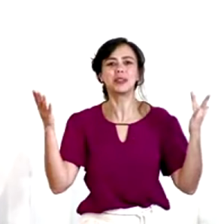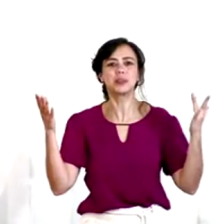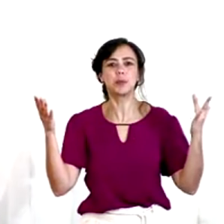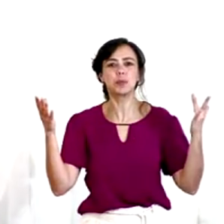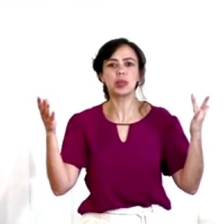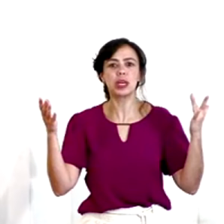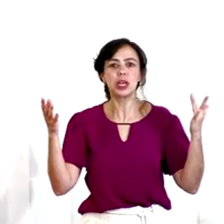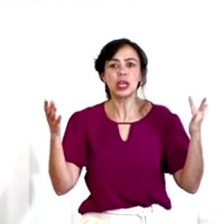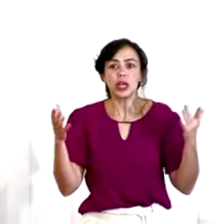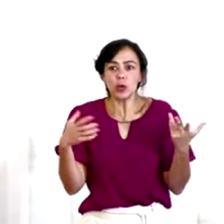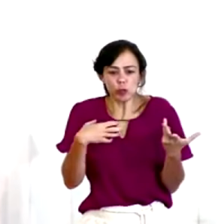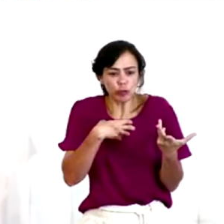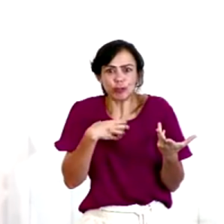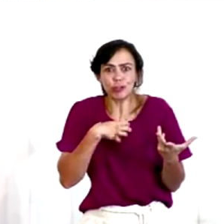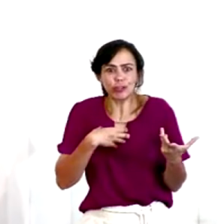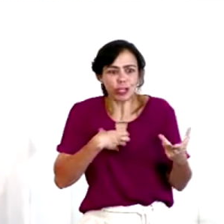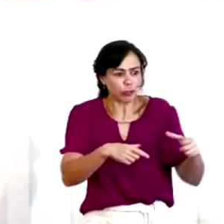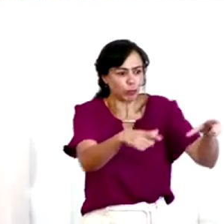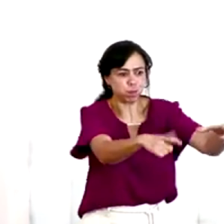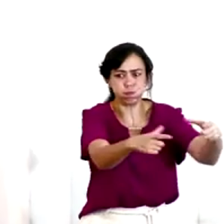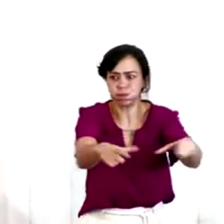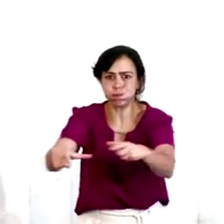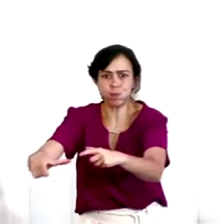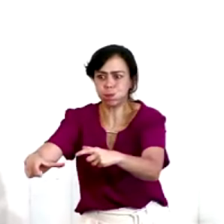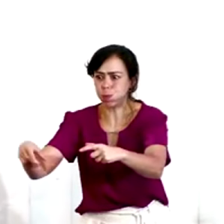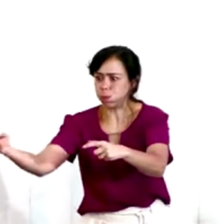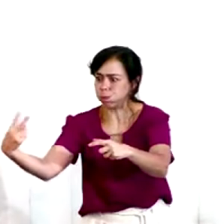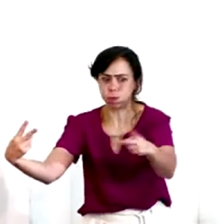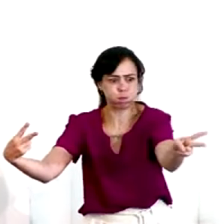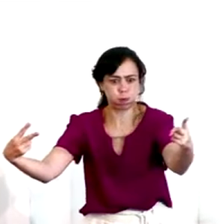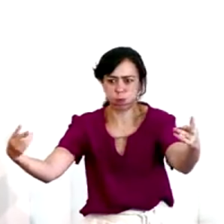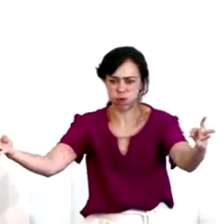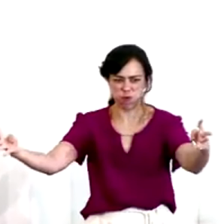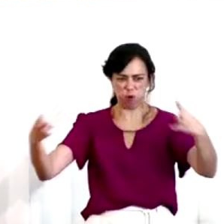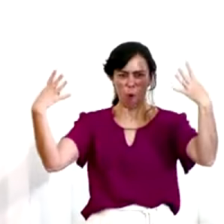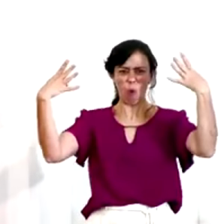países vizinhos, nações vizinhas, reconheceram a mão de